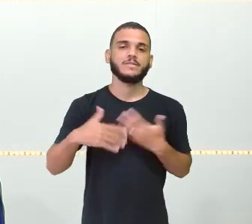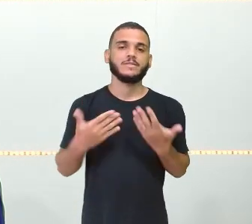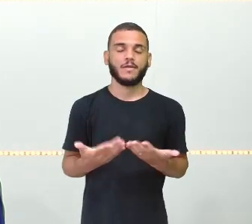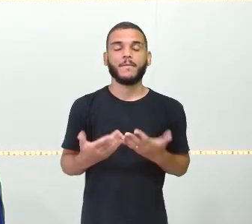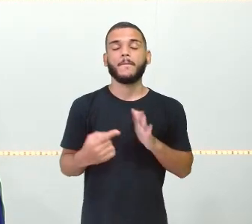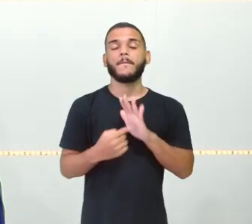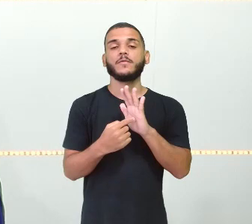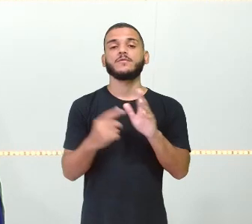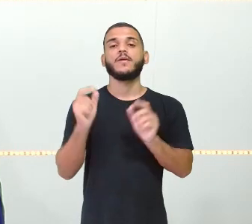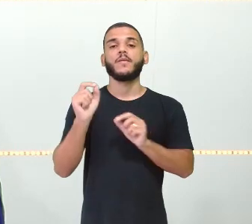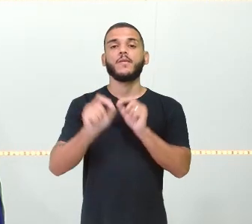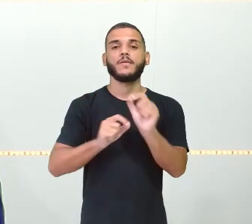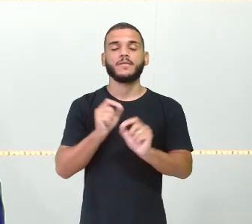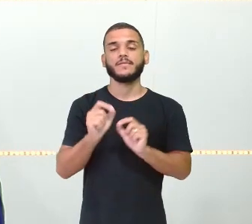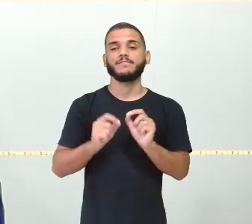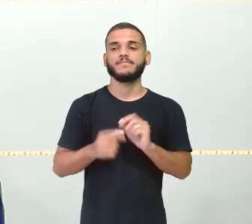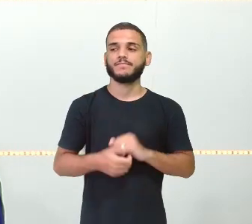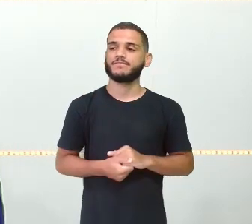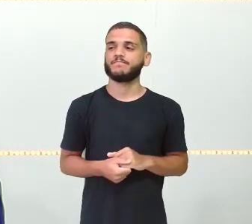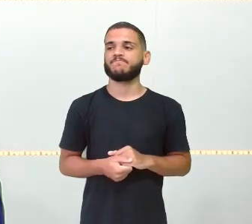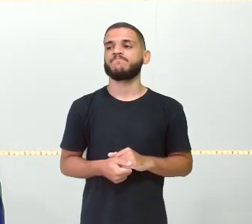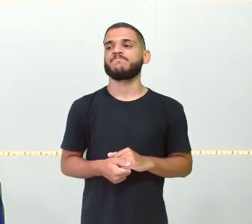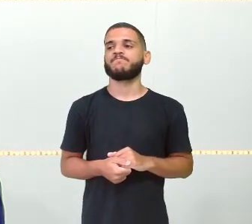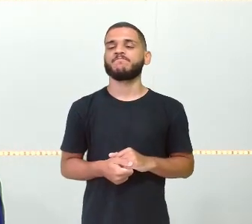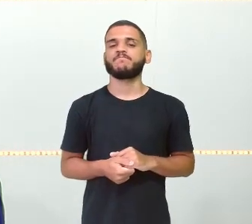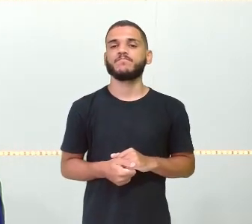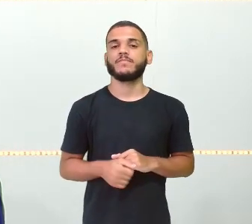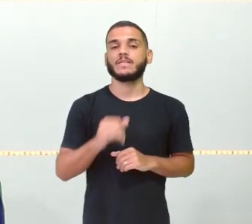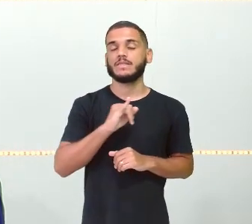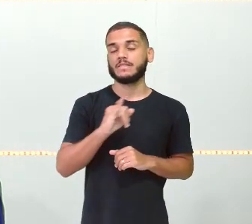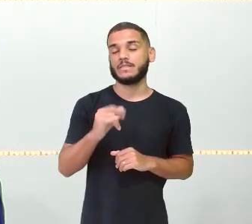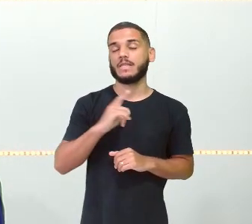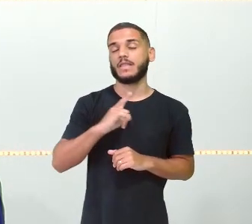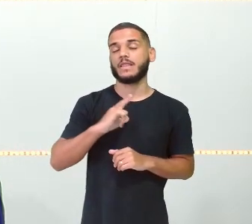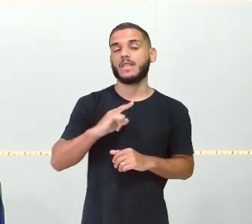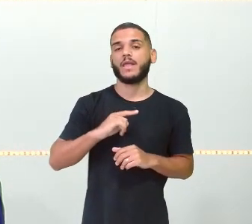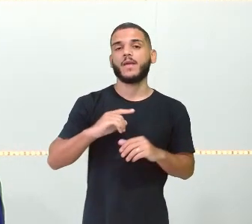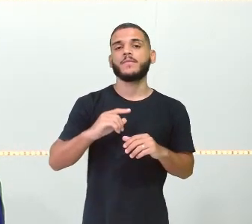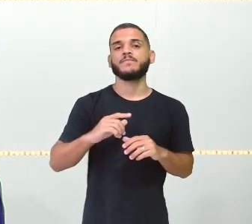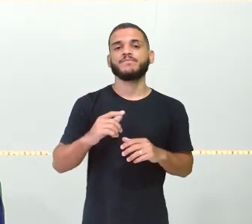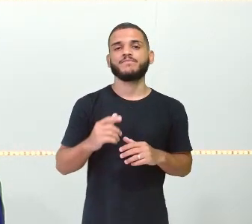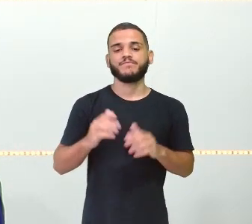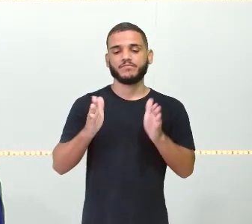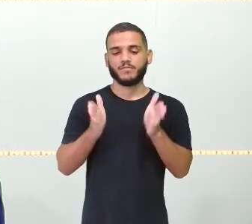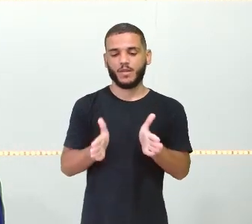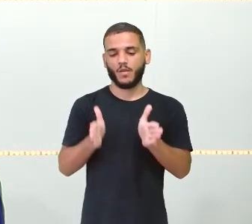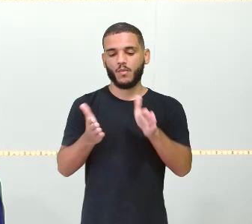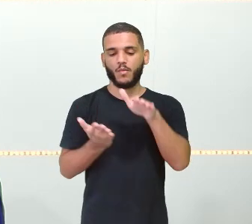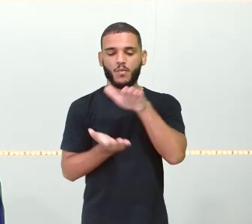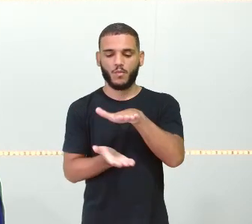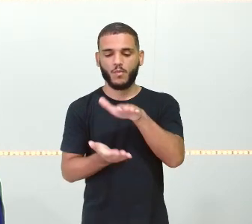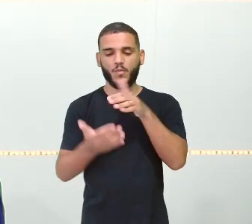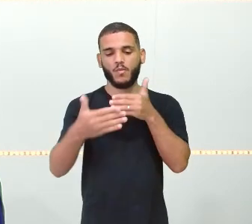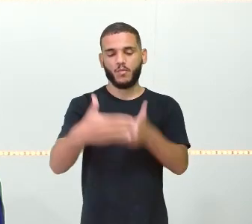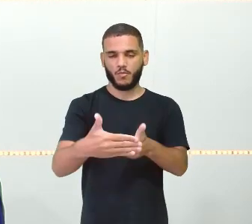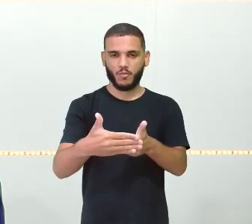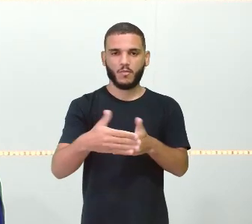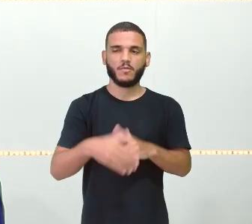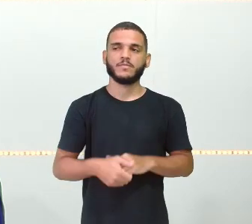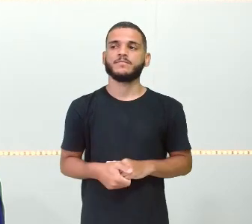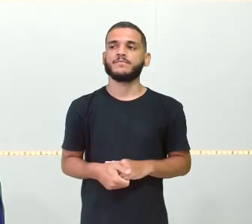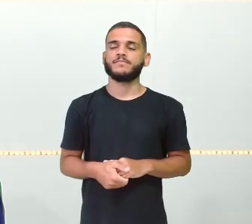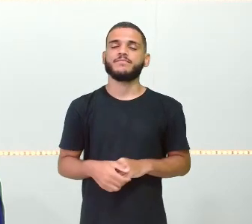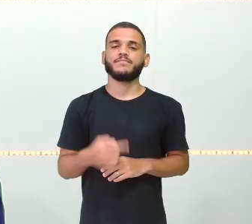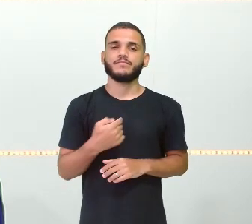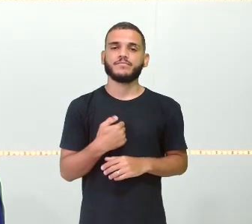para vocês? Eu trouxe aqui, se eu pegar esse cubo e abrir ele, né, e planificar, se eu estou dizendo